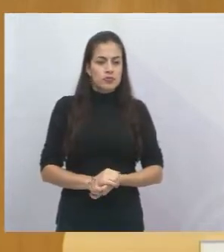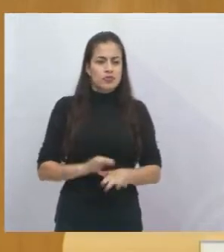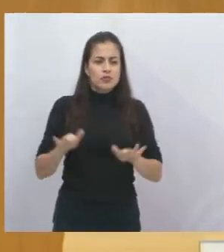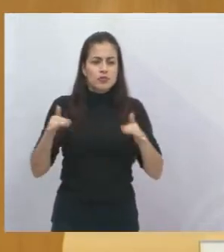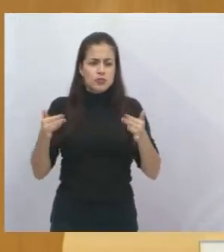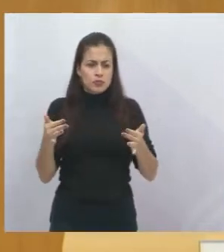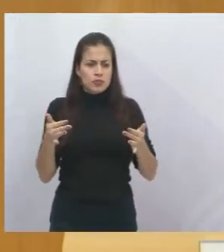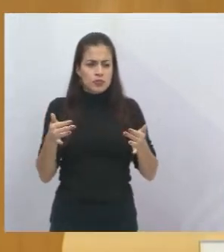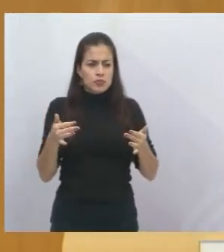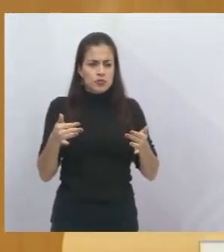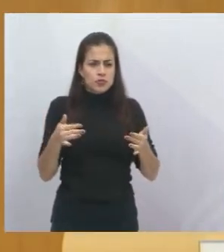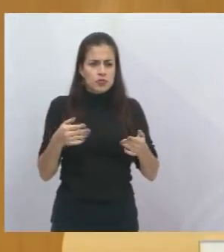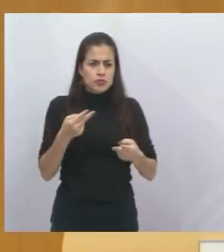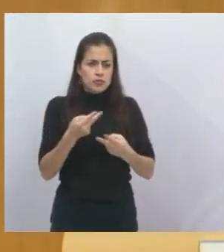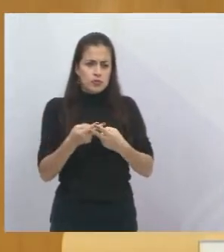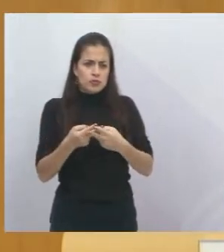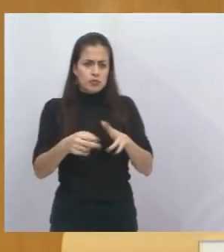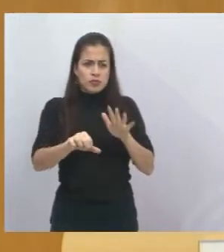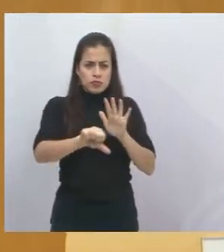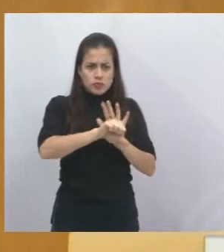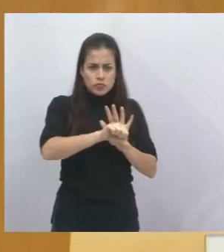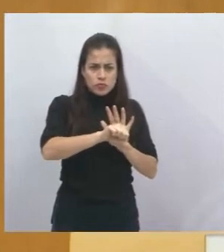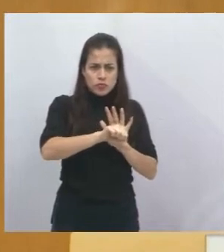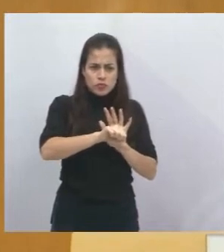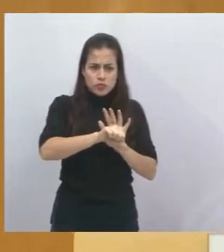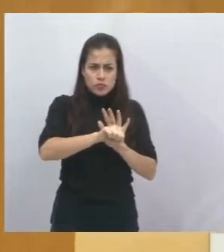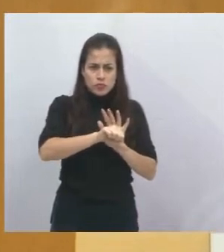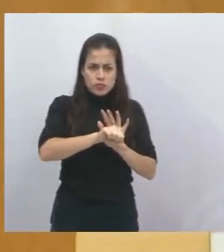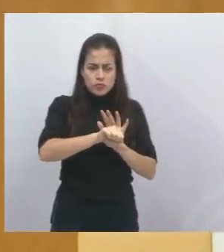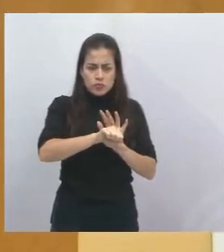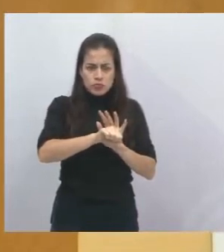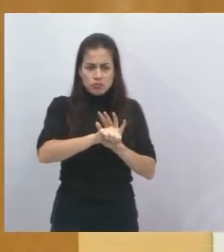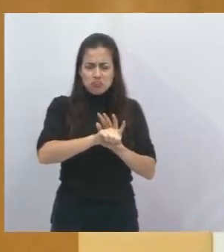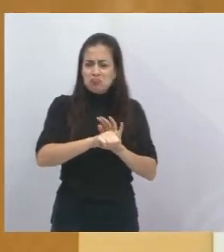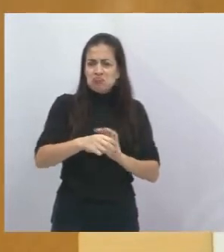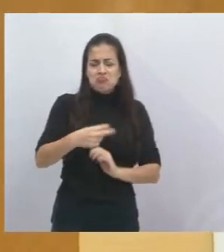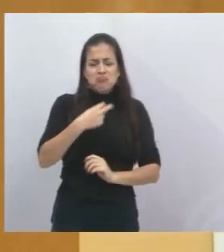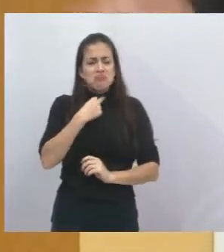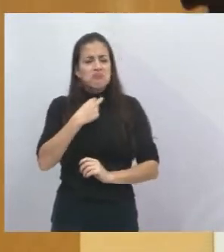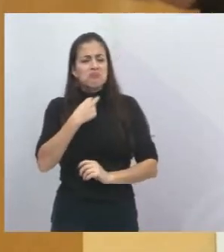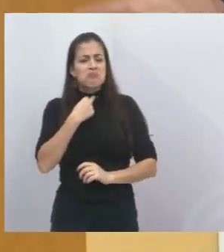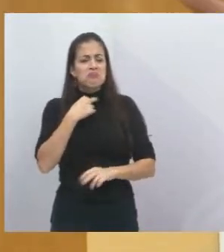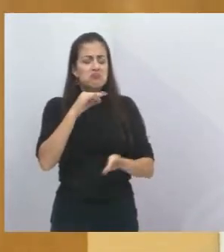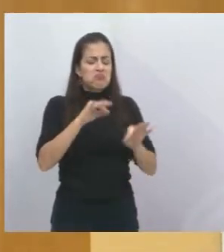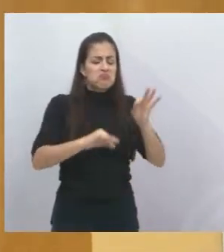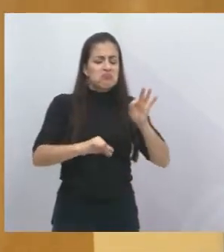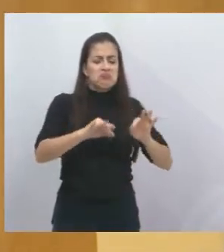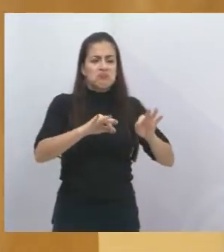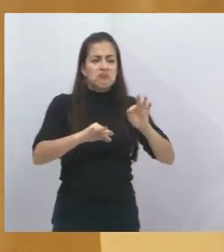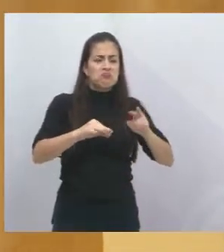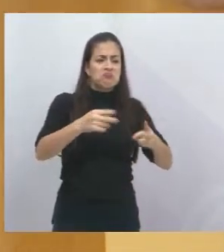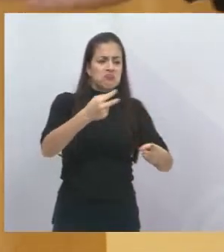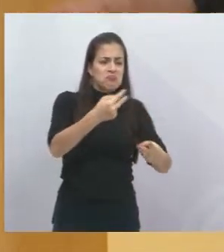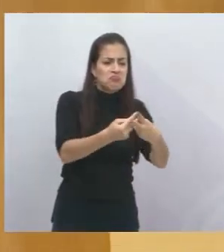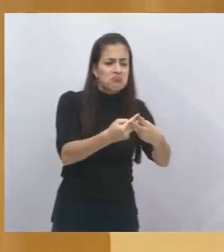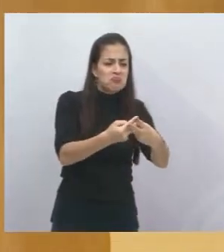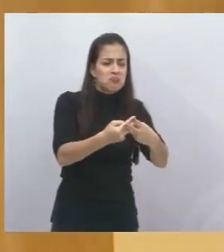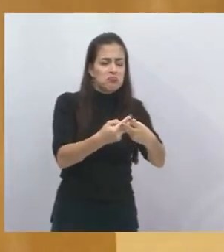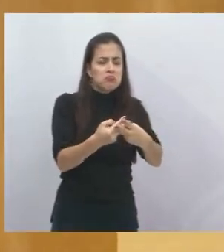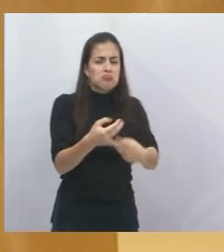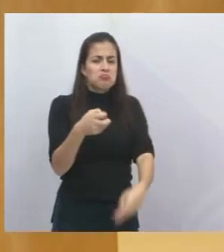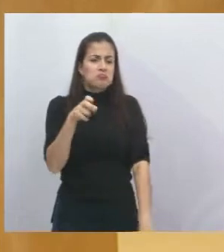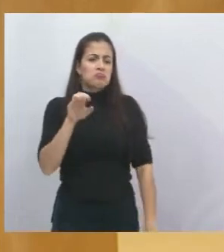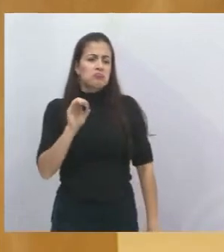ele não pode ser julgado e condenado 50% do crime. Não existe juiz que vai condenar alguém